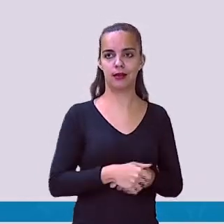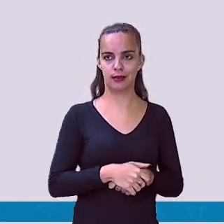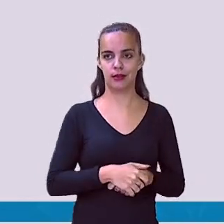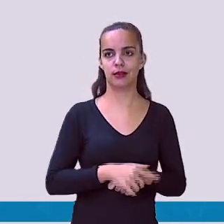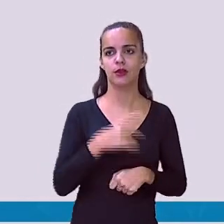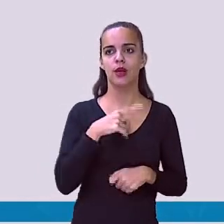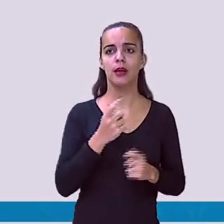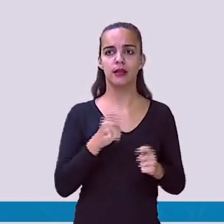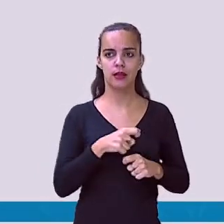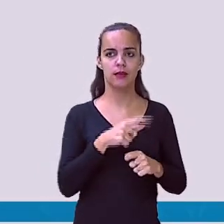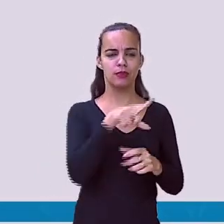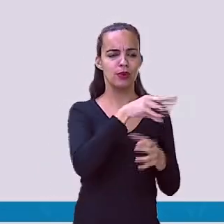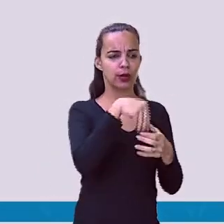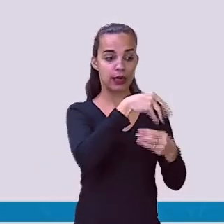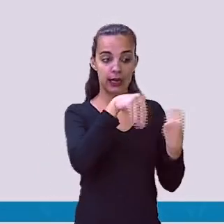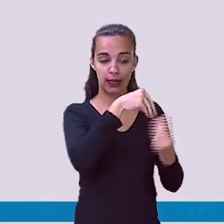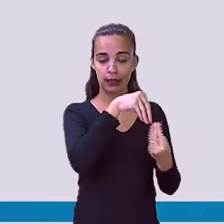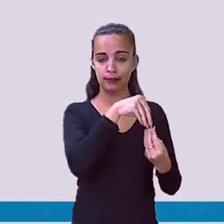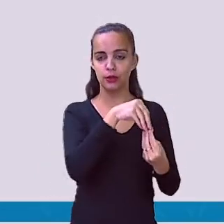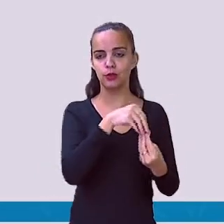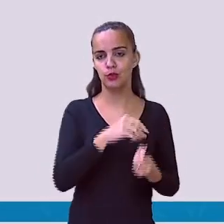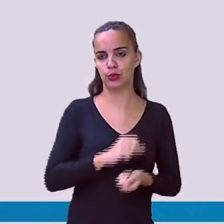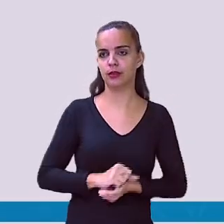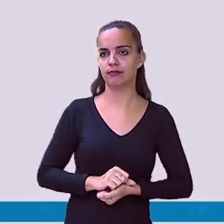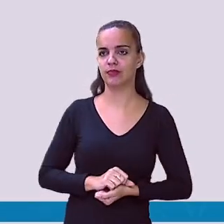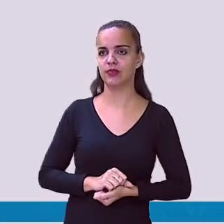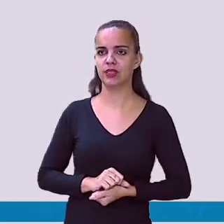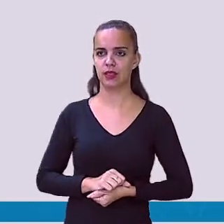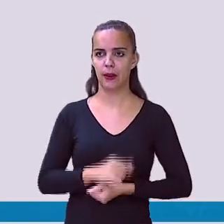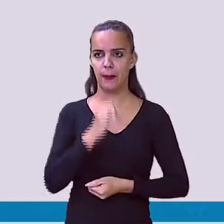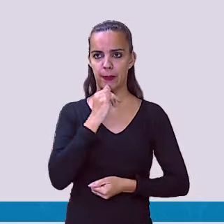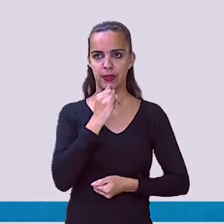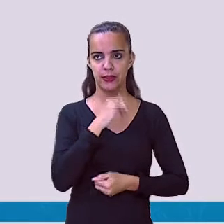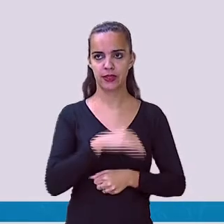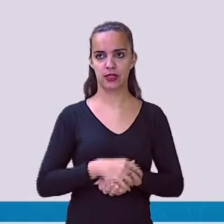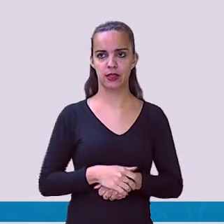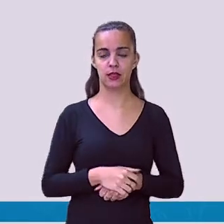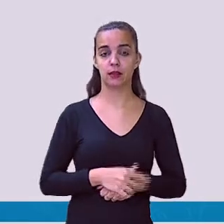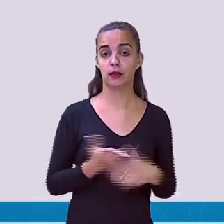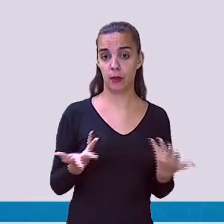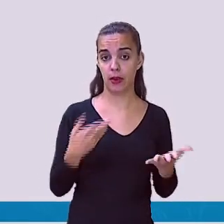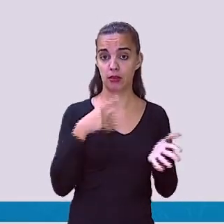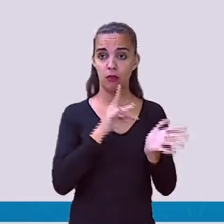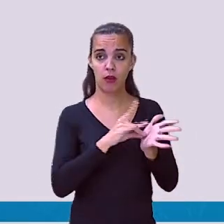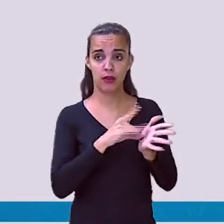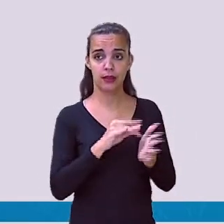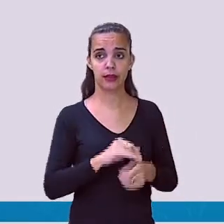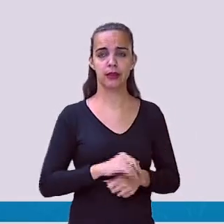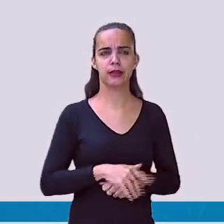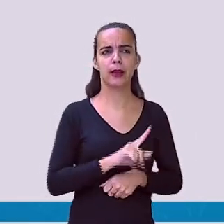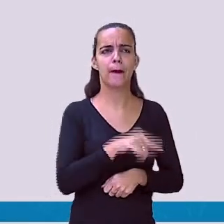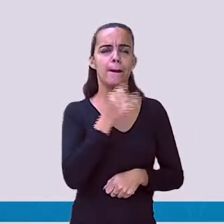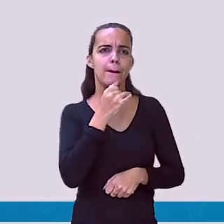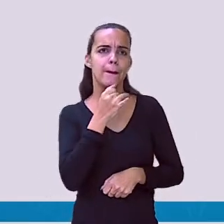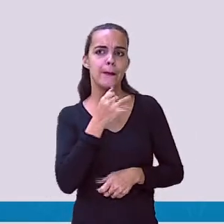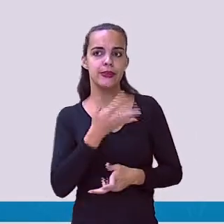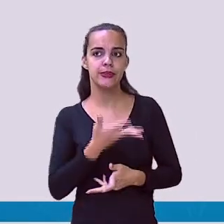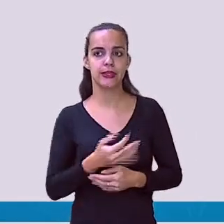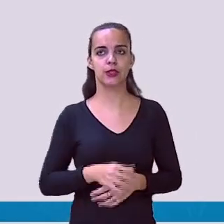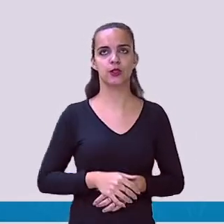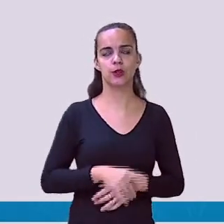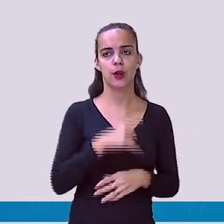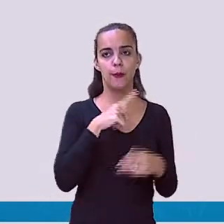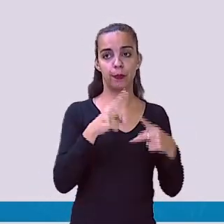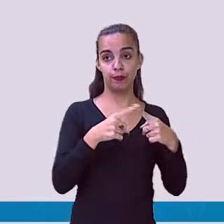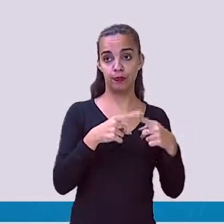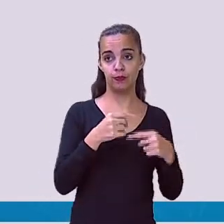que estão naquela mistura. Que propriedades seriam estas? Aqueles